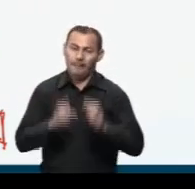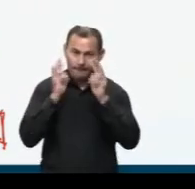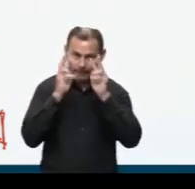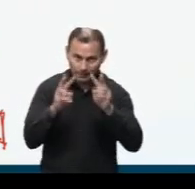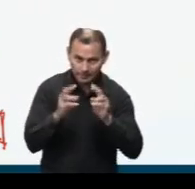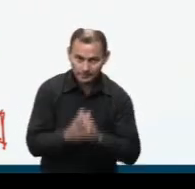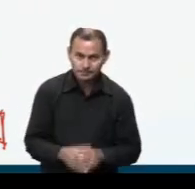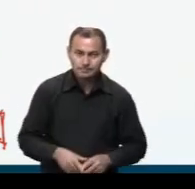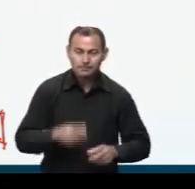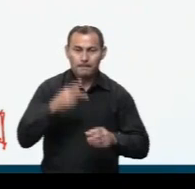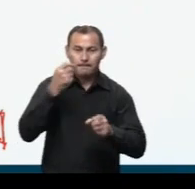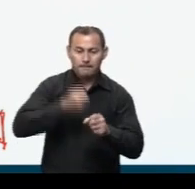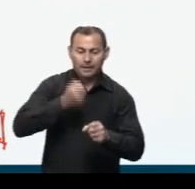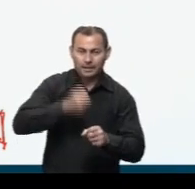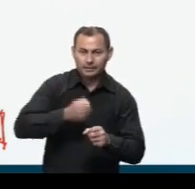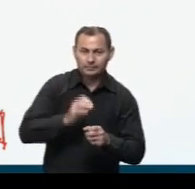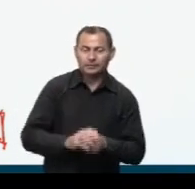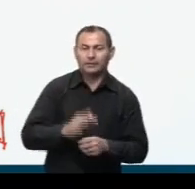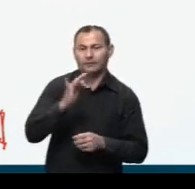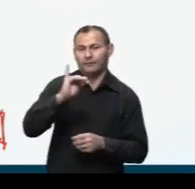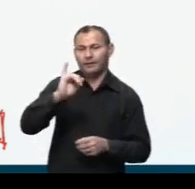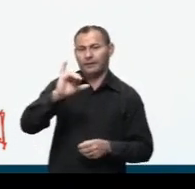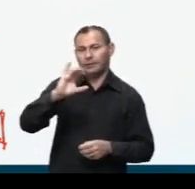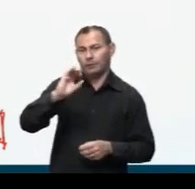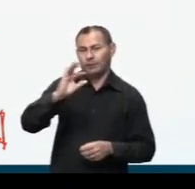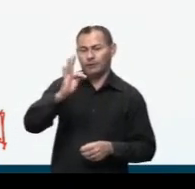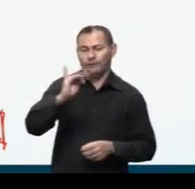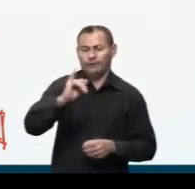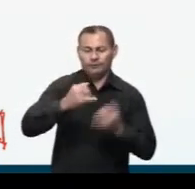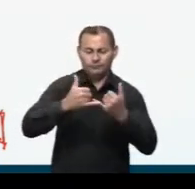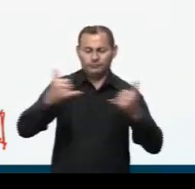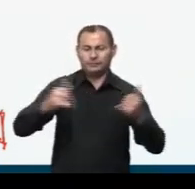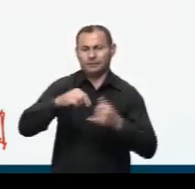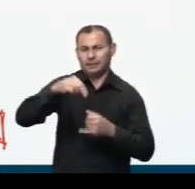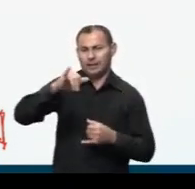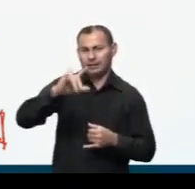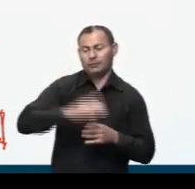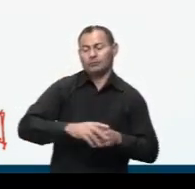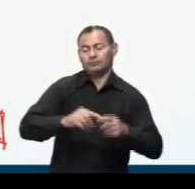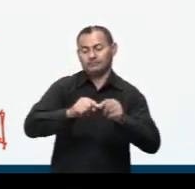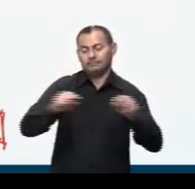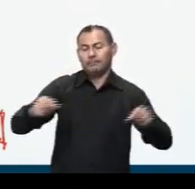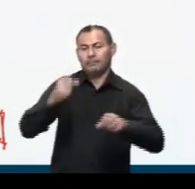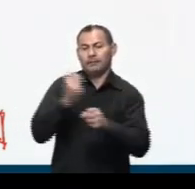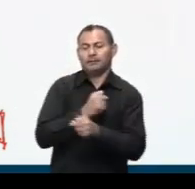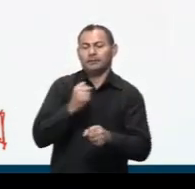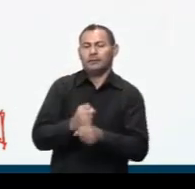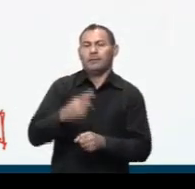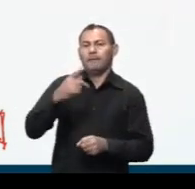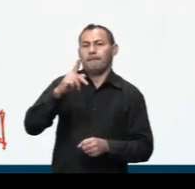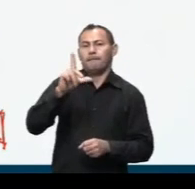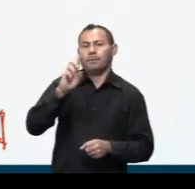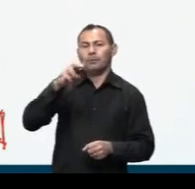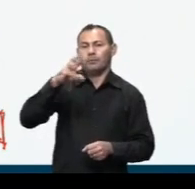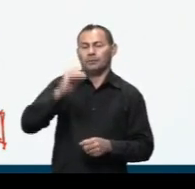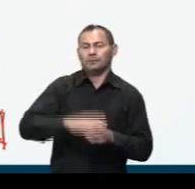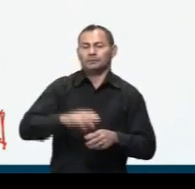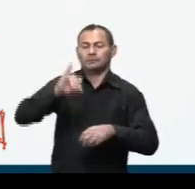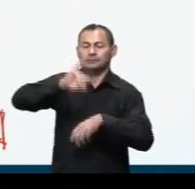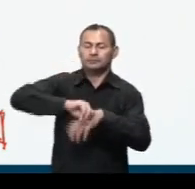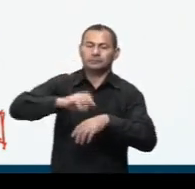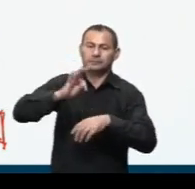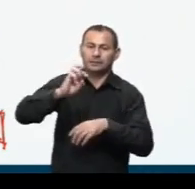só, pregos, fio de nylon ou a linha de pedreiro, né? Prumo de centro,